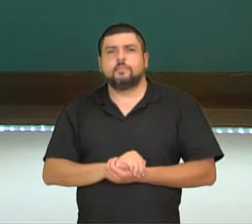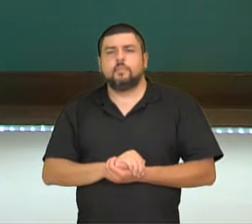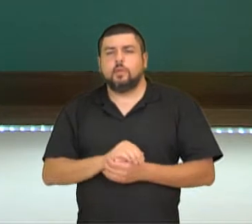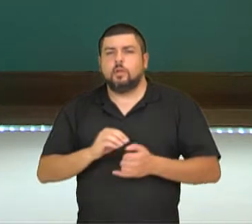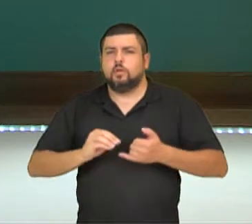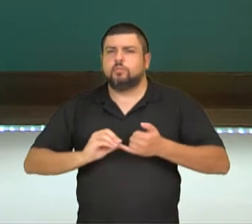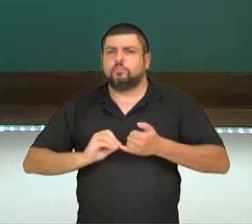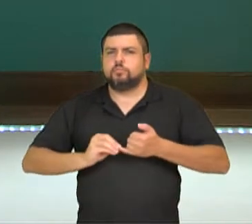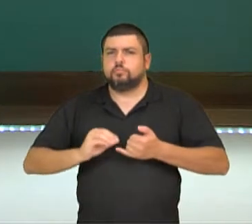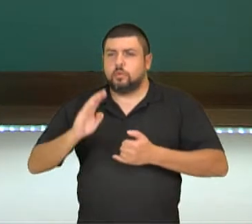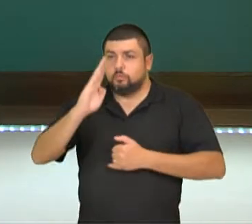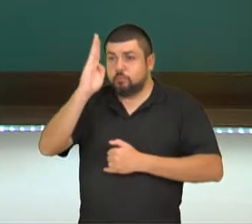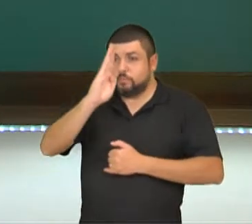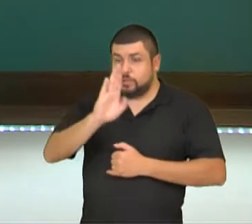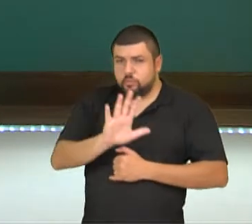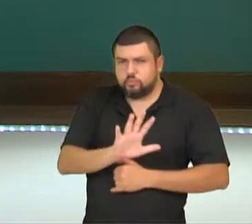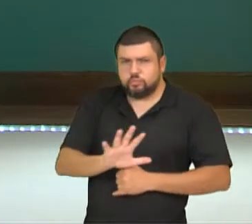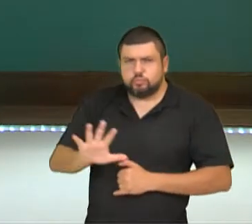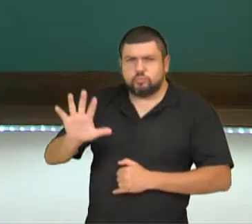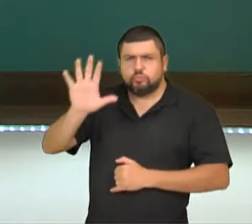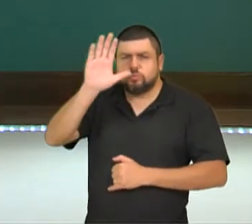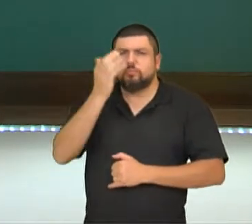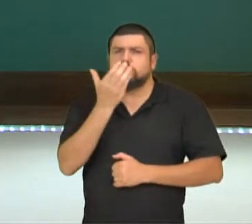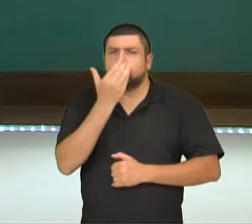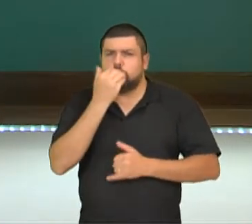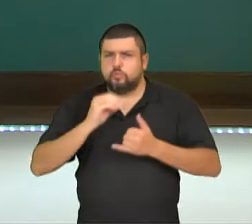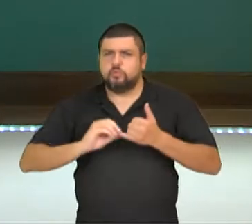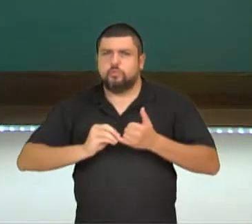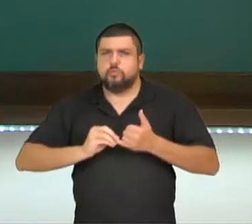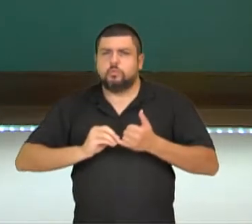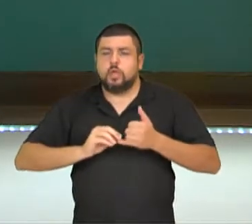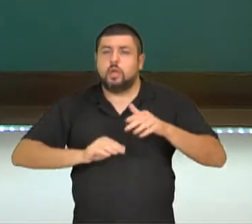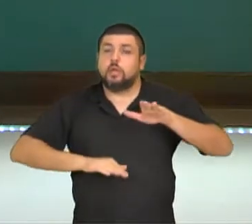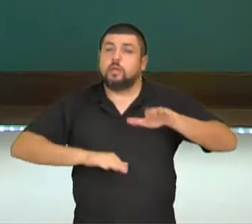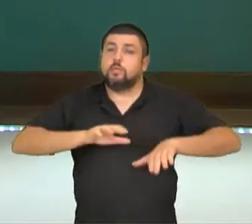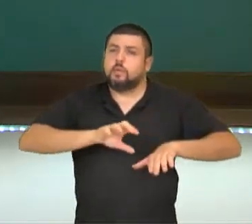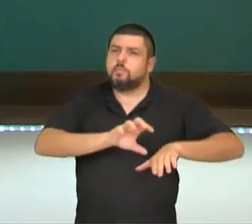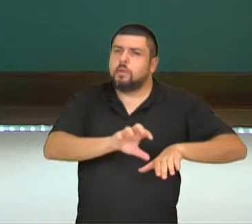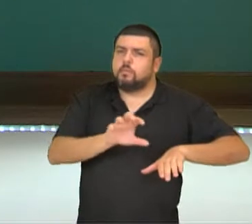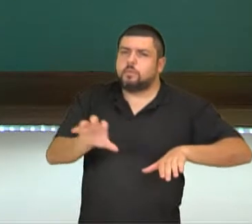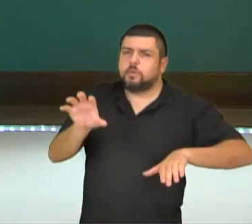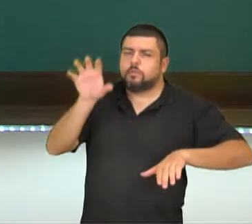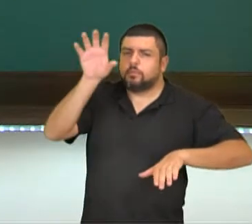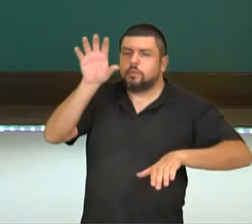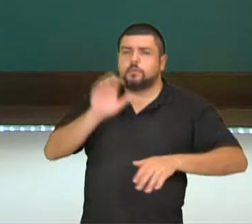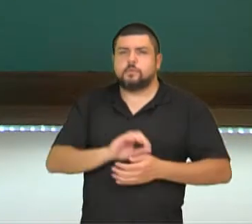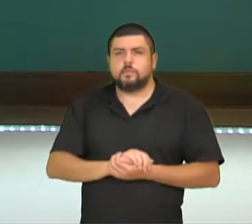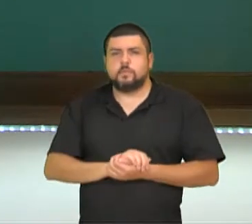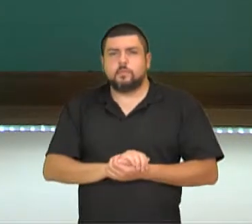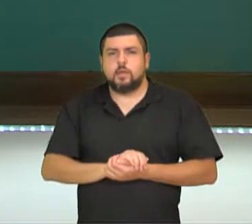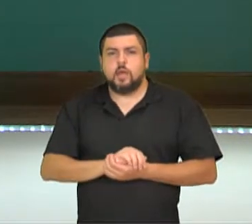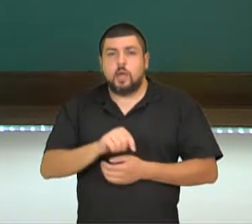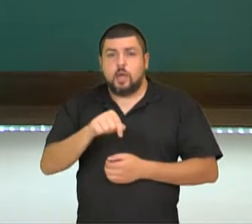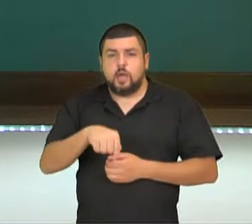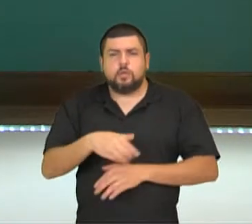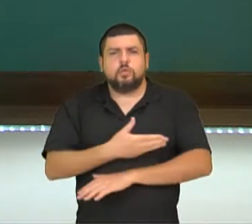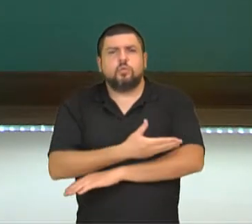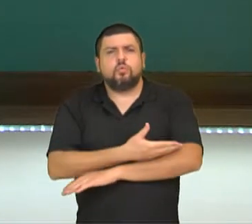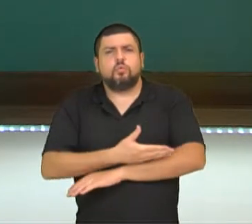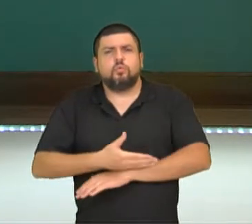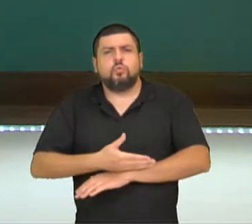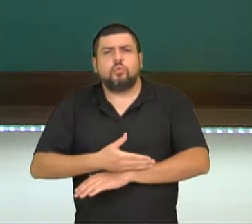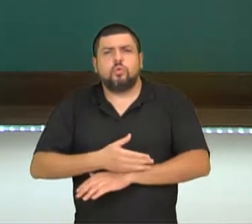Brasil e dependendo da região faz uso diferente. Nossa região, por exemplo, é muito do feijão de caldo e